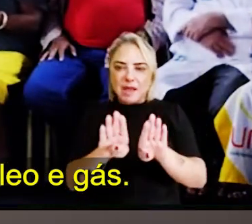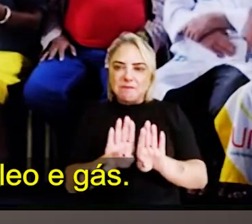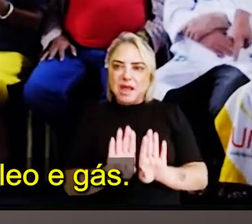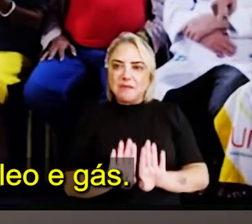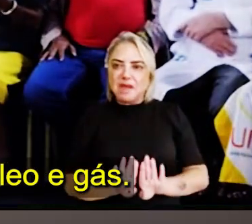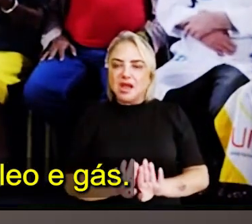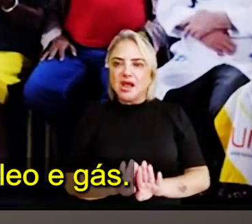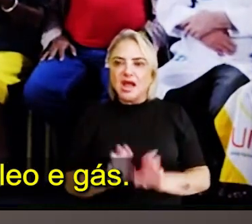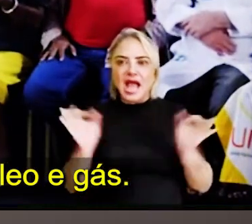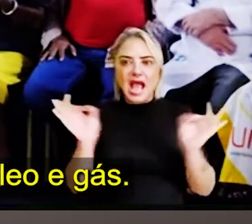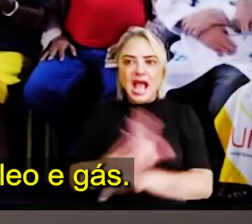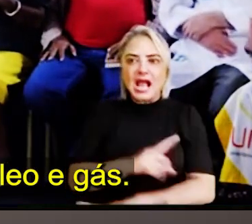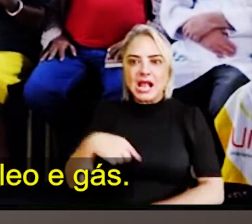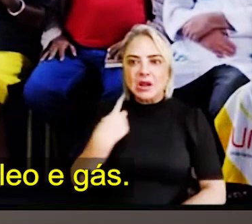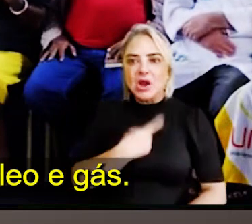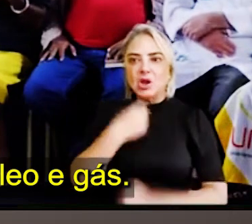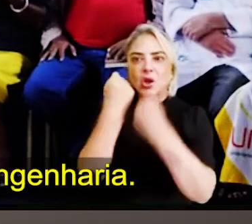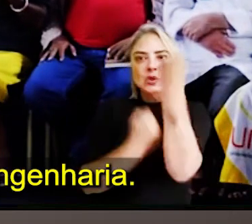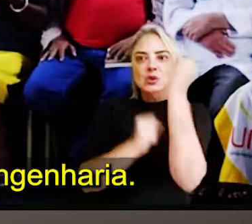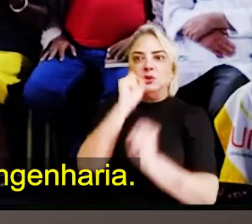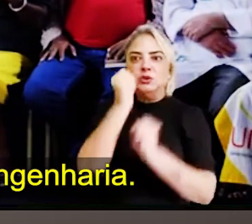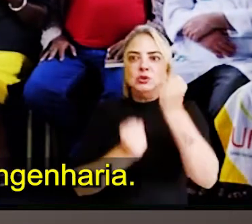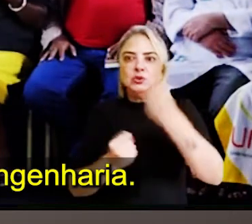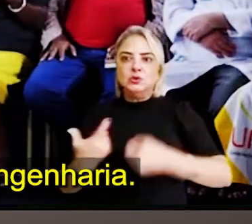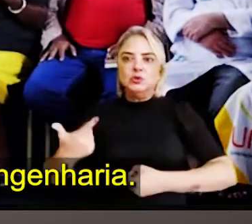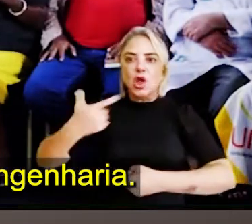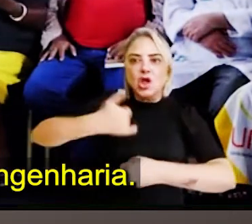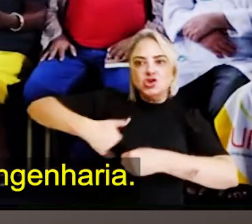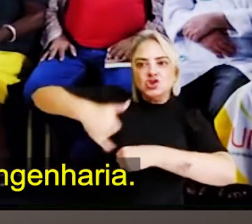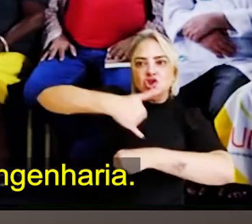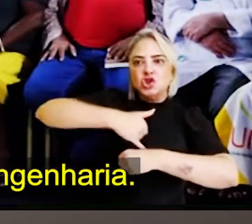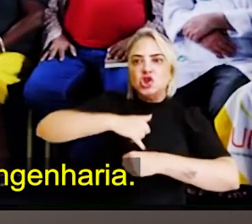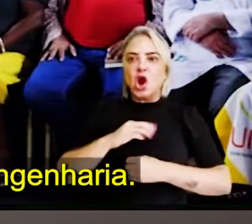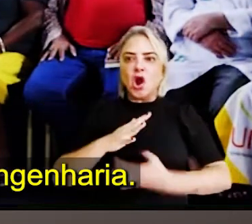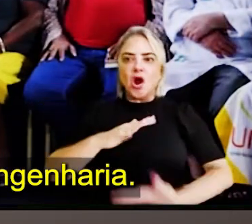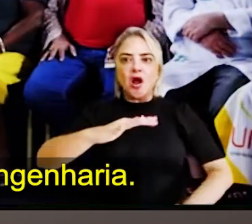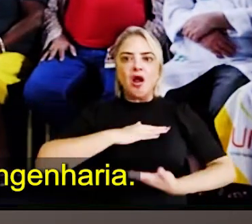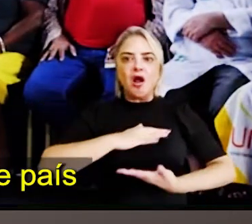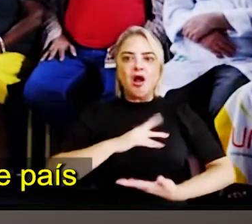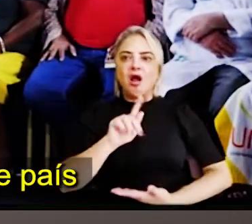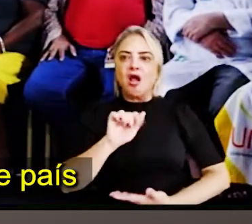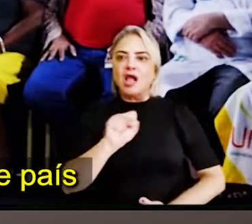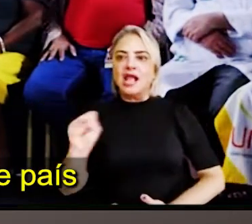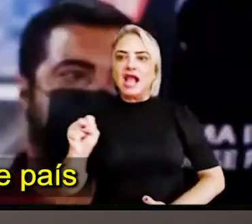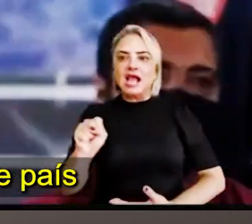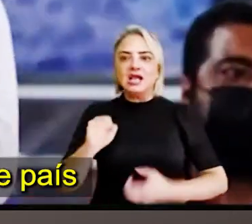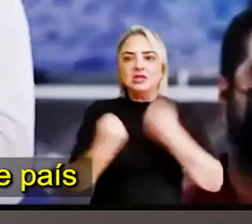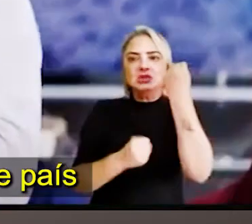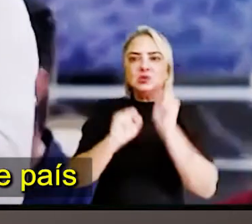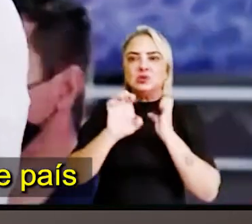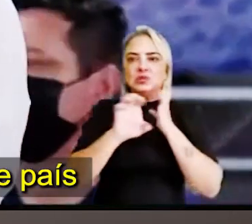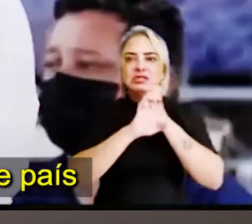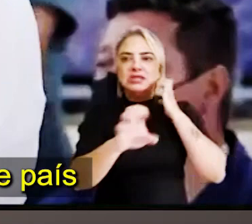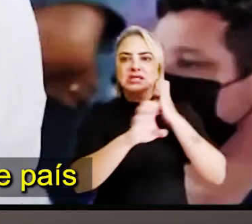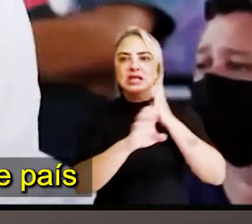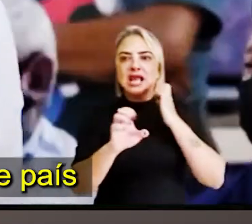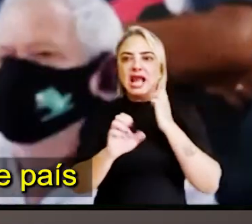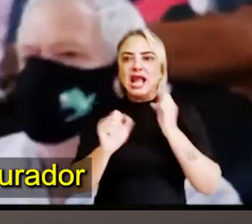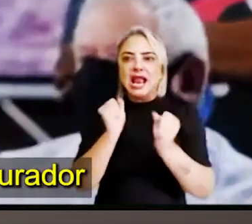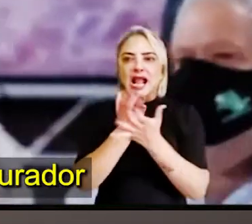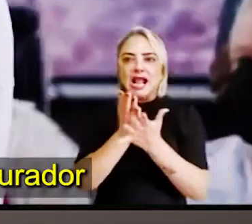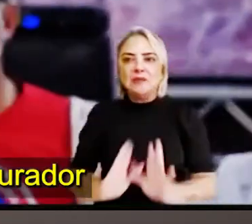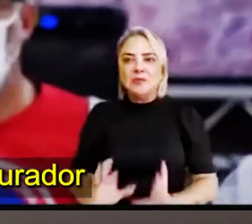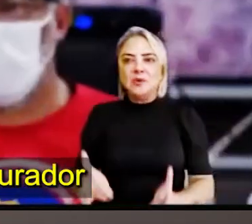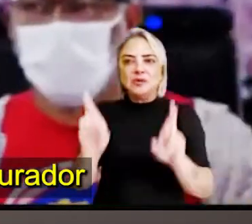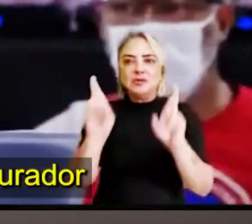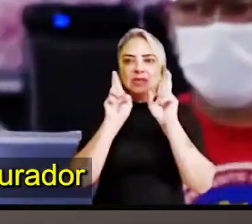acabou com a nossa indústria de óleo e gás. Ela acabou com a nossa indústria de engenharia. Ela acabou com a esperança desse país,